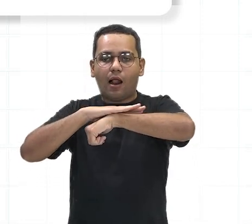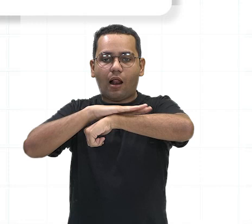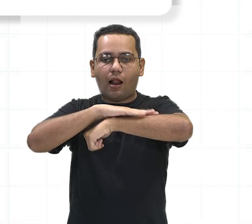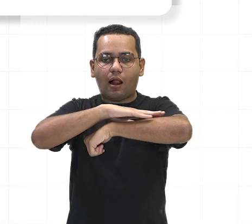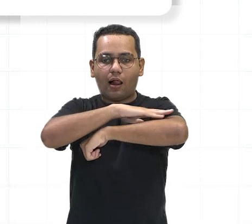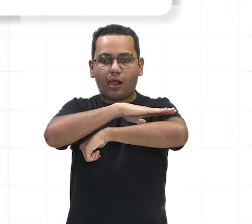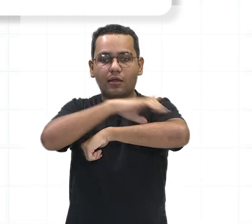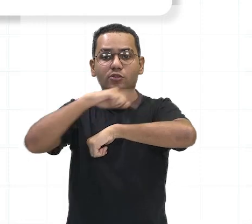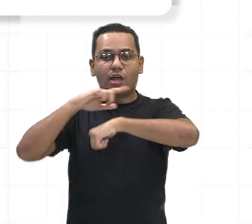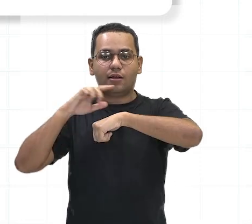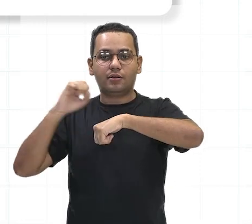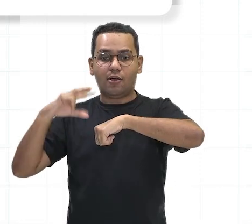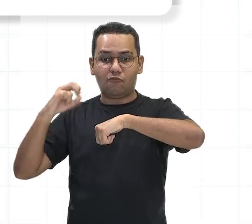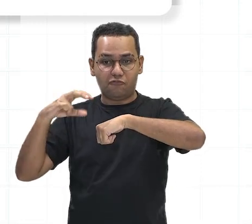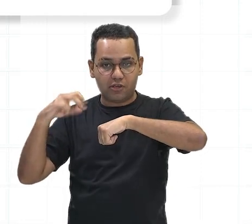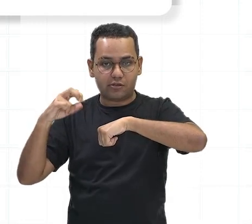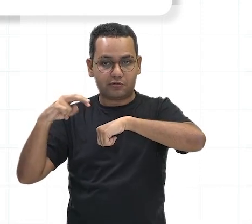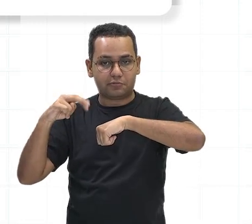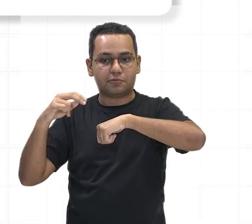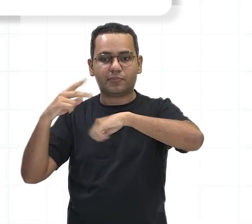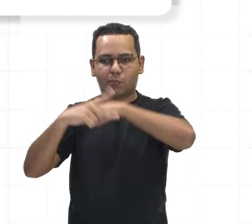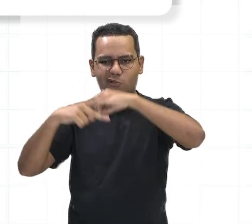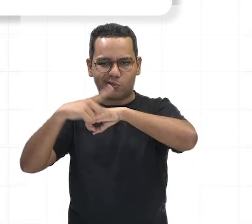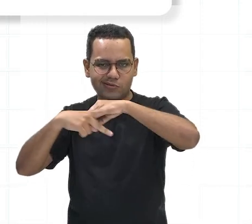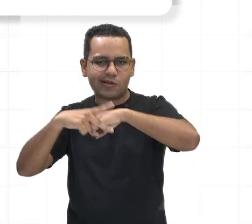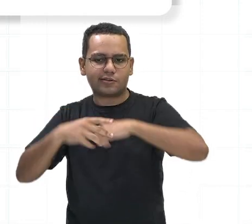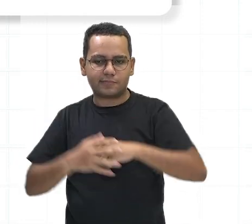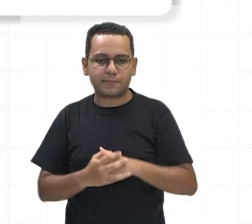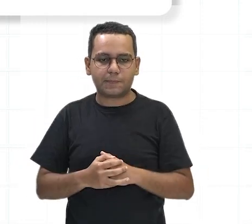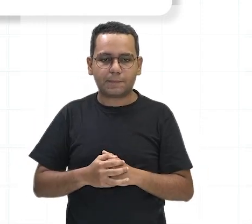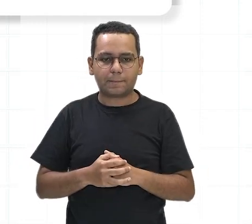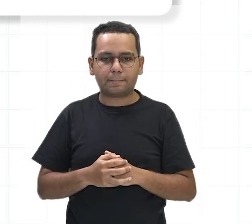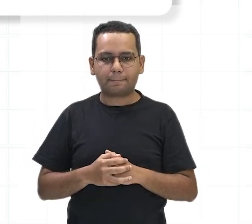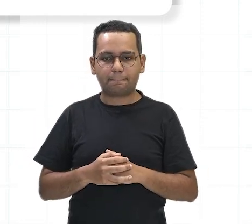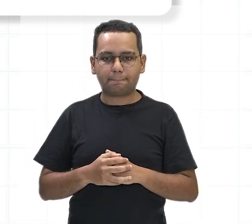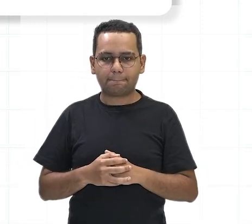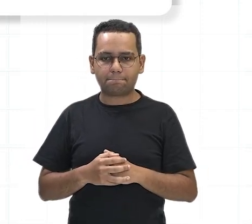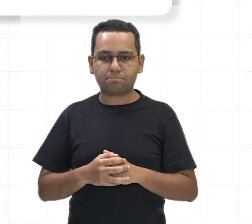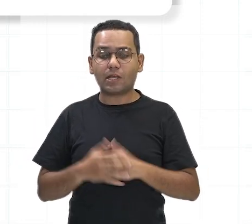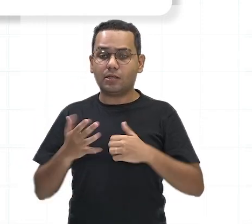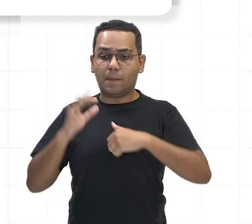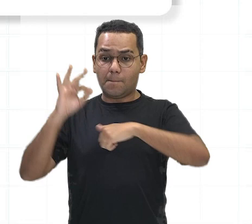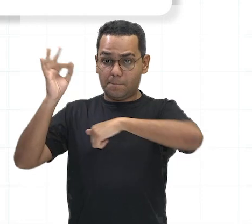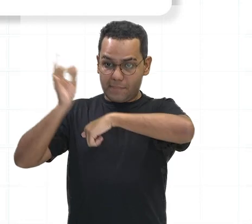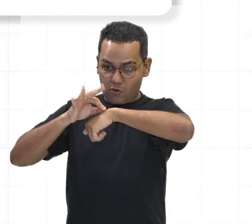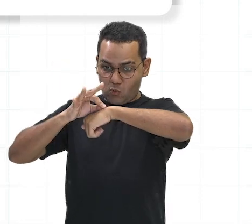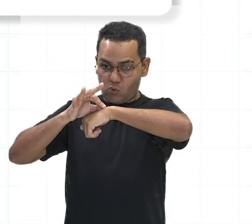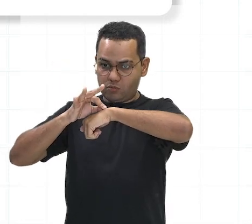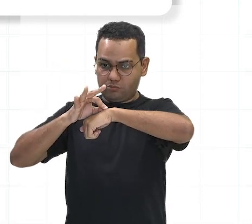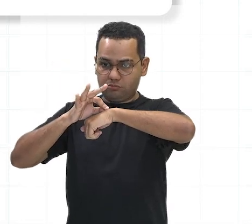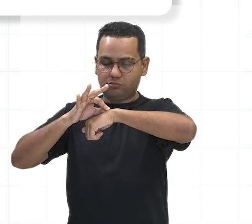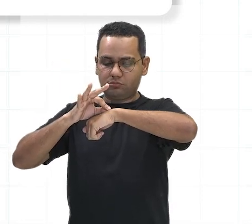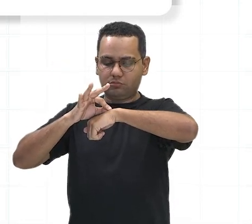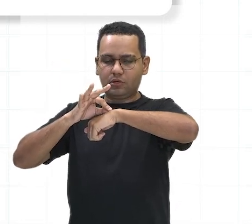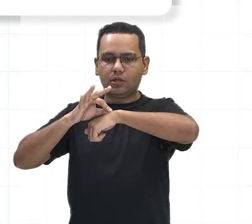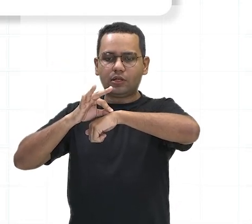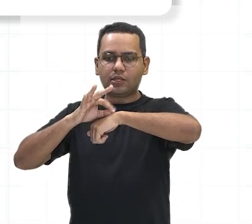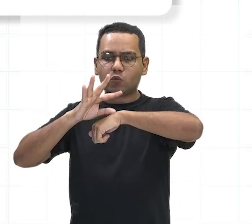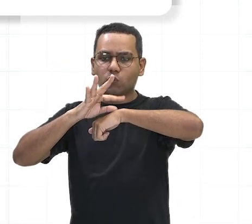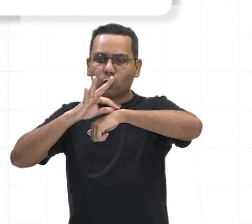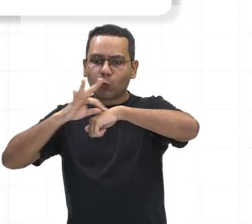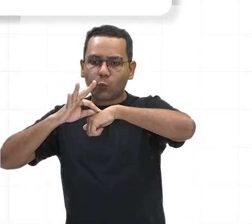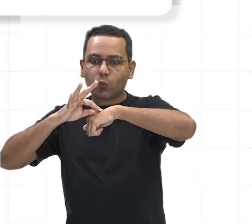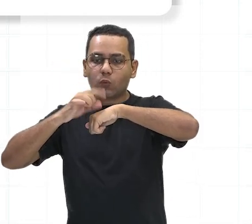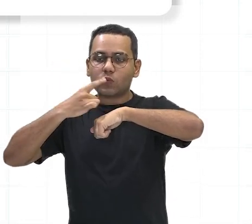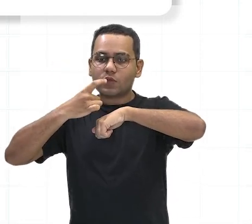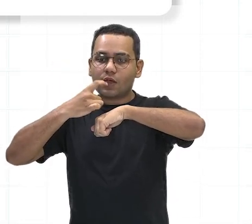do flebotomínio vai passar um protozoário, né, retirou ali, a partir do momento que ela picou alguém que estava infectado, ela